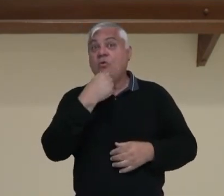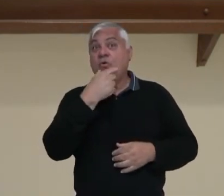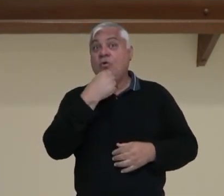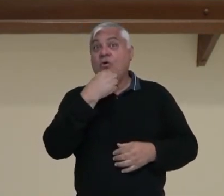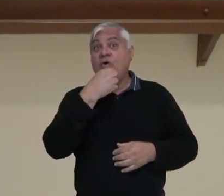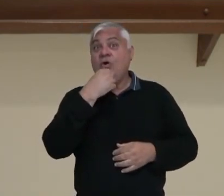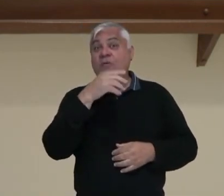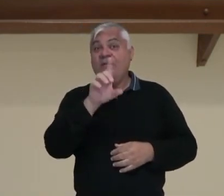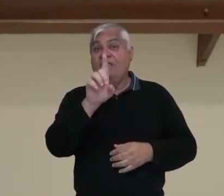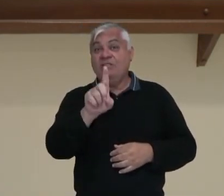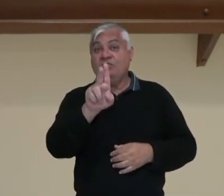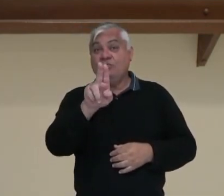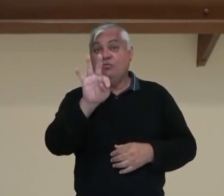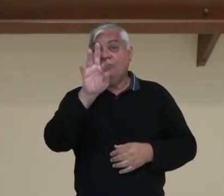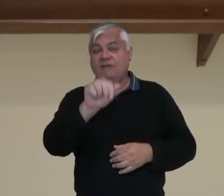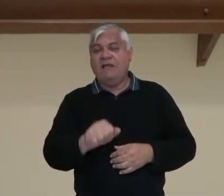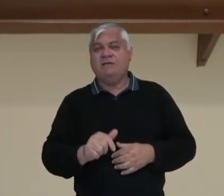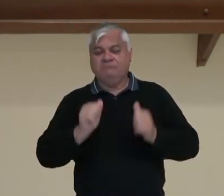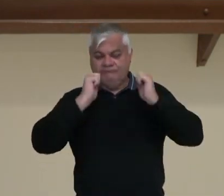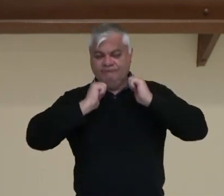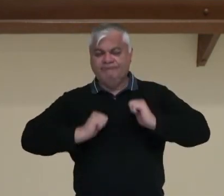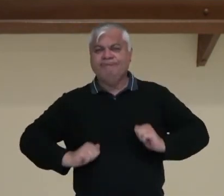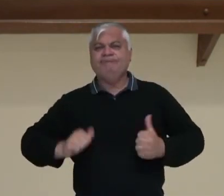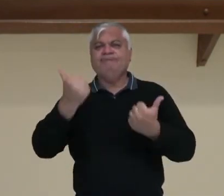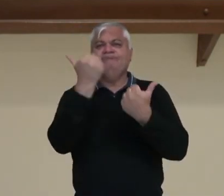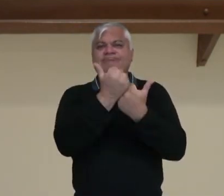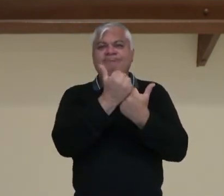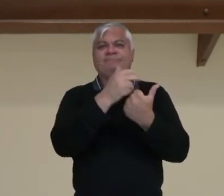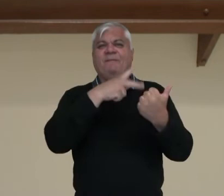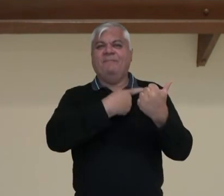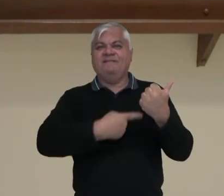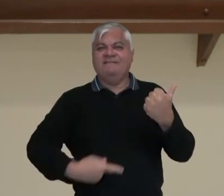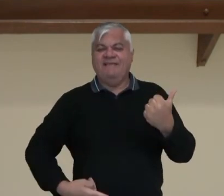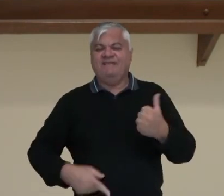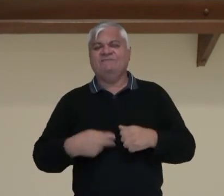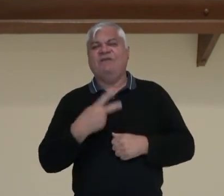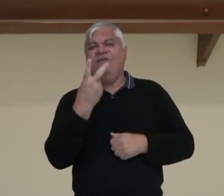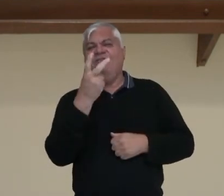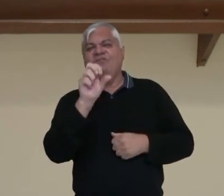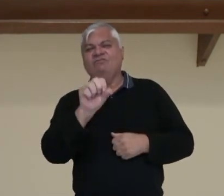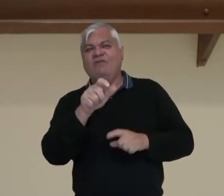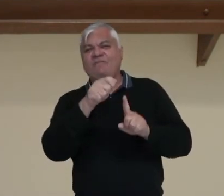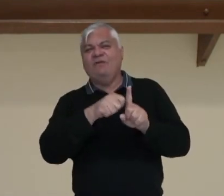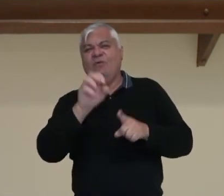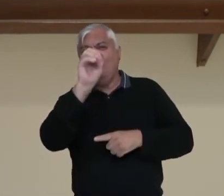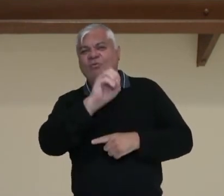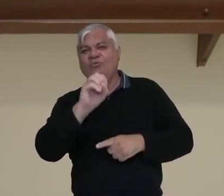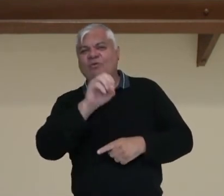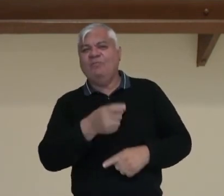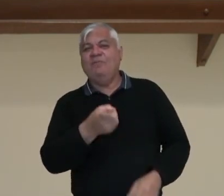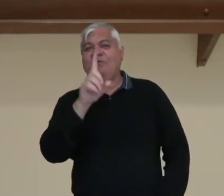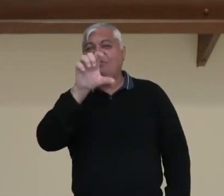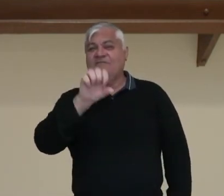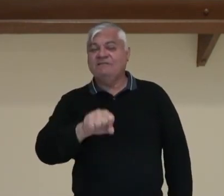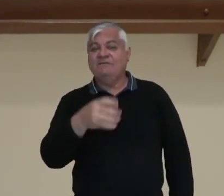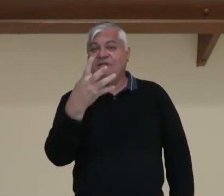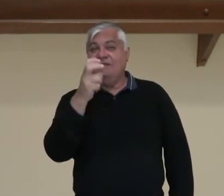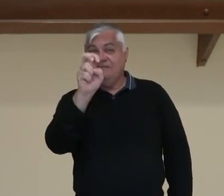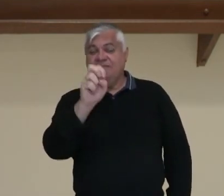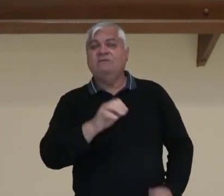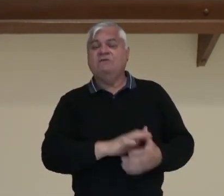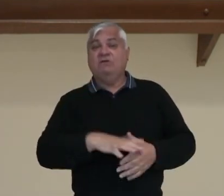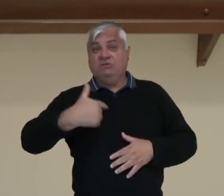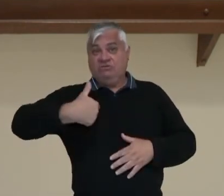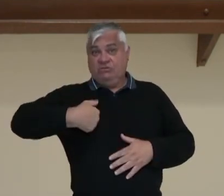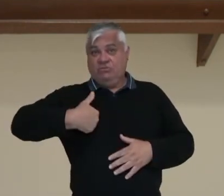acaba assumindo a presidência e em 29 de outubro de 1945, a gente vai ver que Getúlio Vargas vai